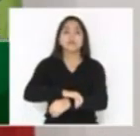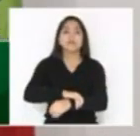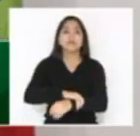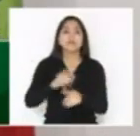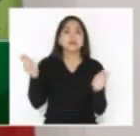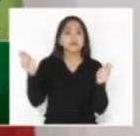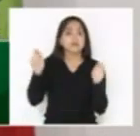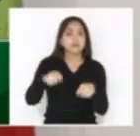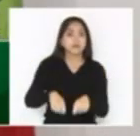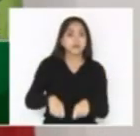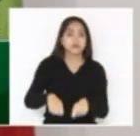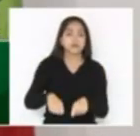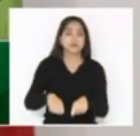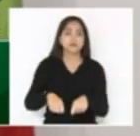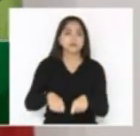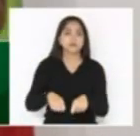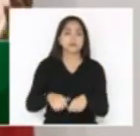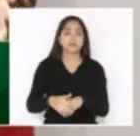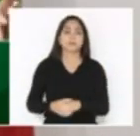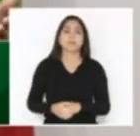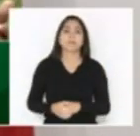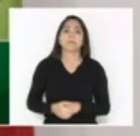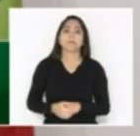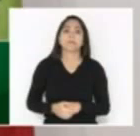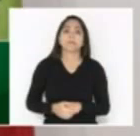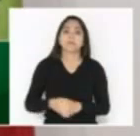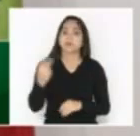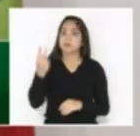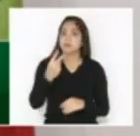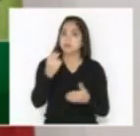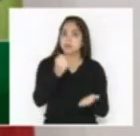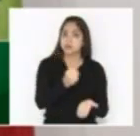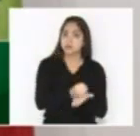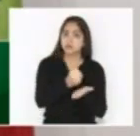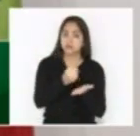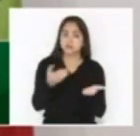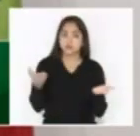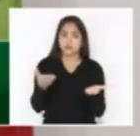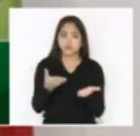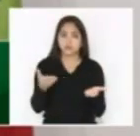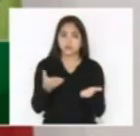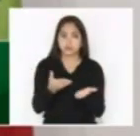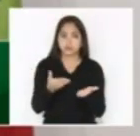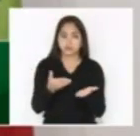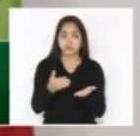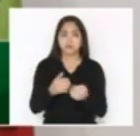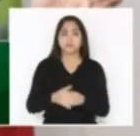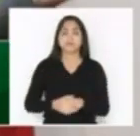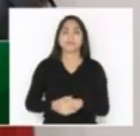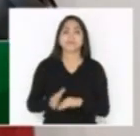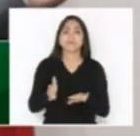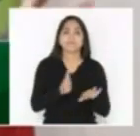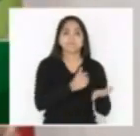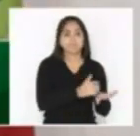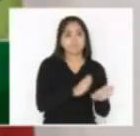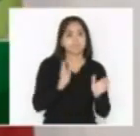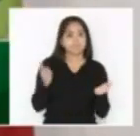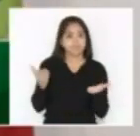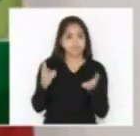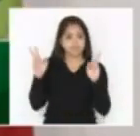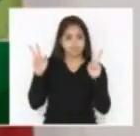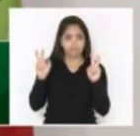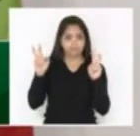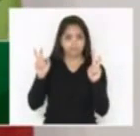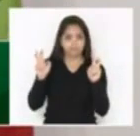norte dessa igreja. Então, quero fazer esses dois registros aqui. E agora, queria entrar num assunto